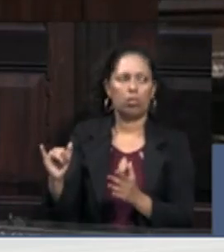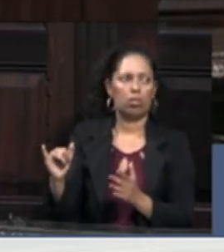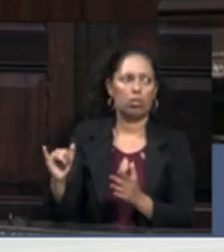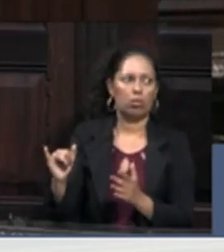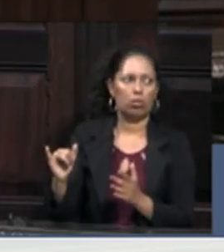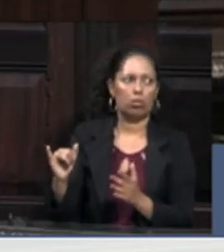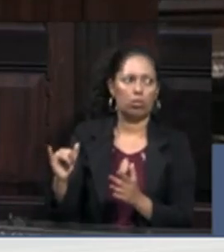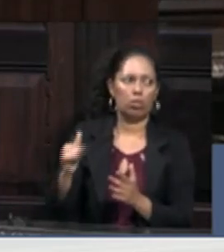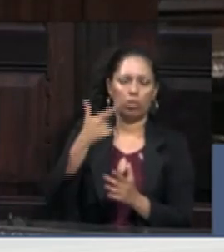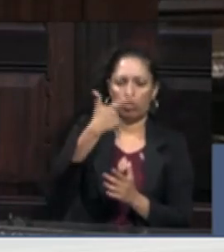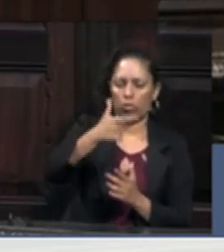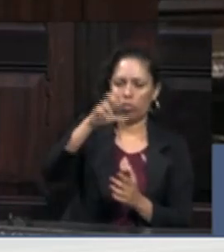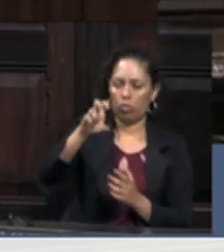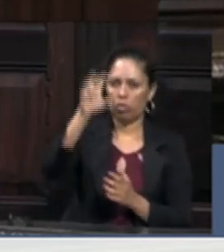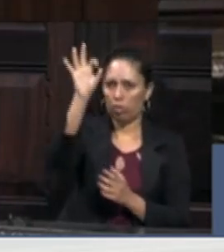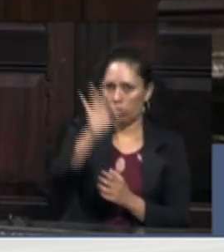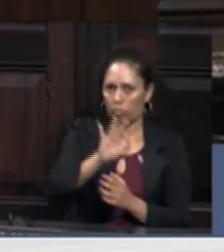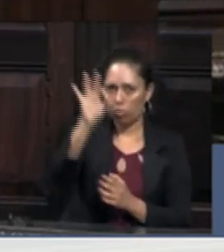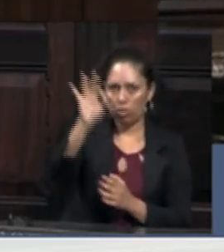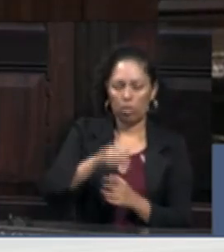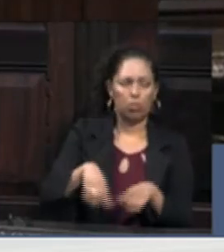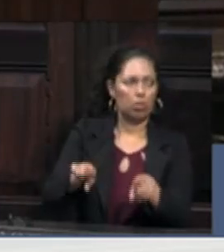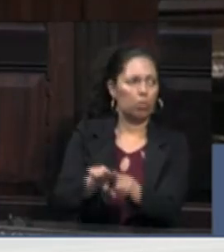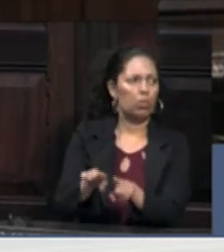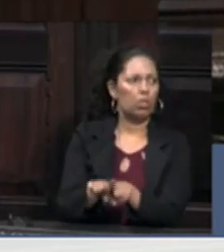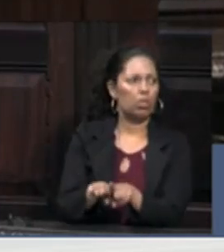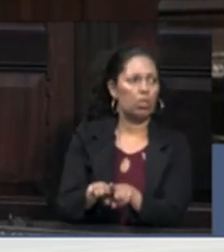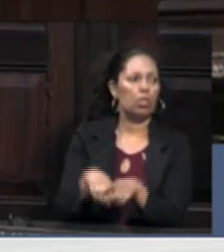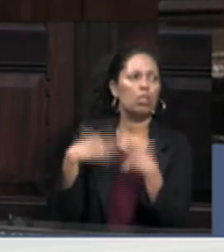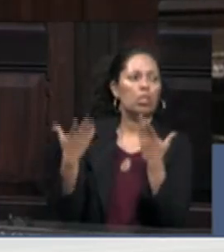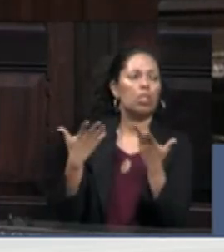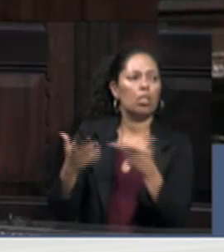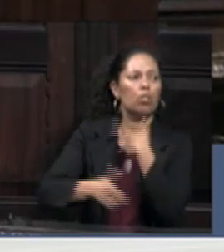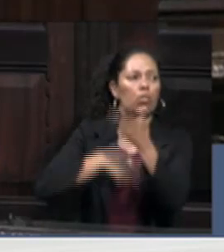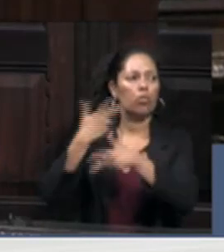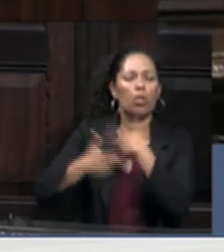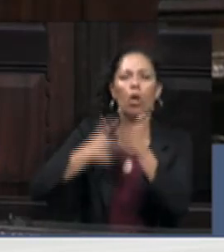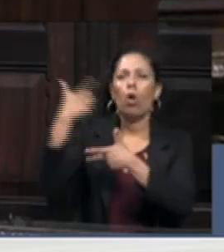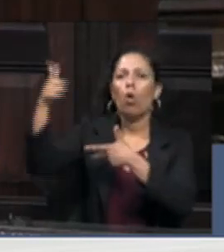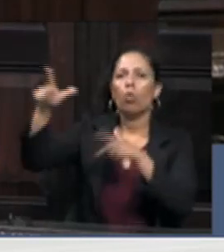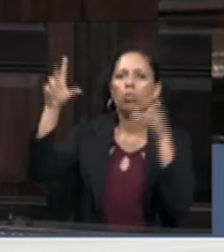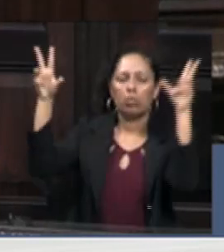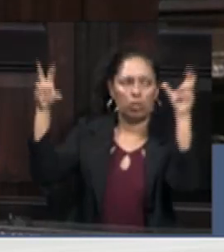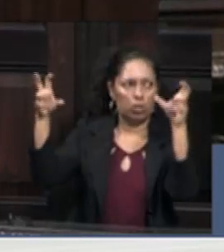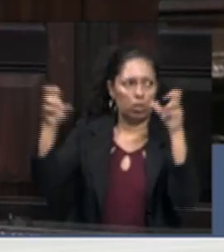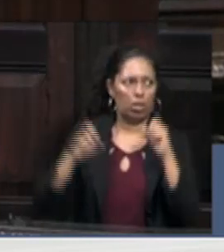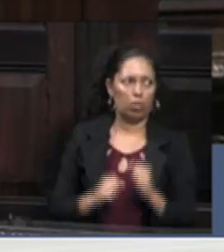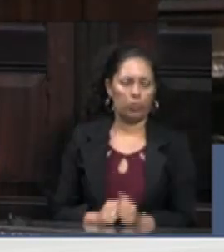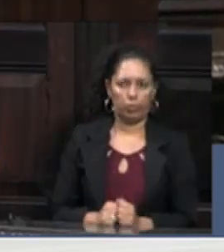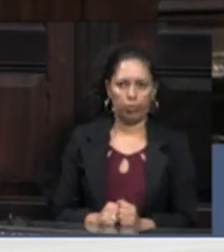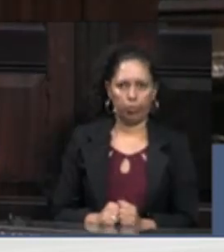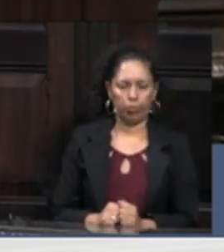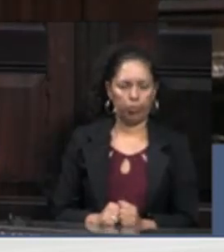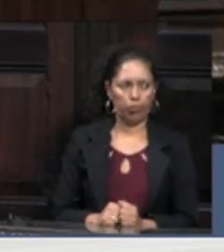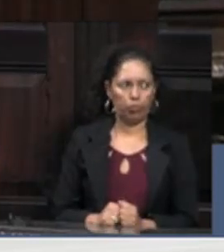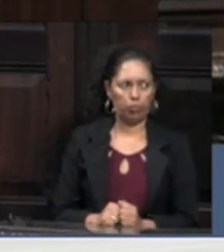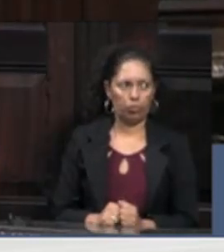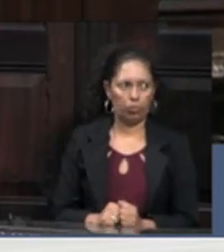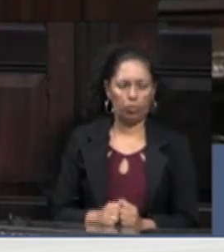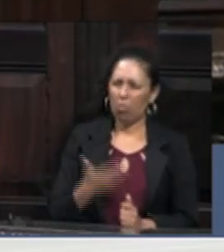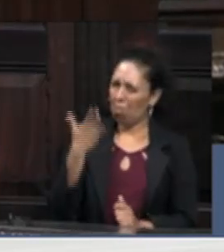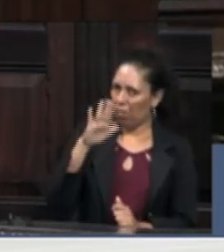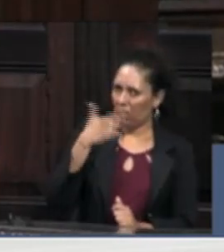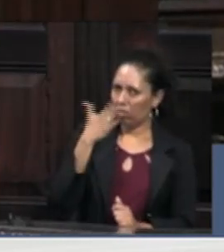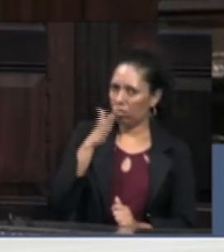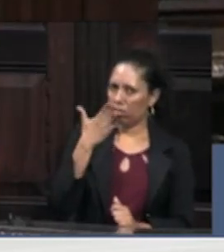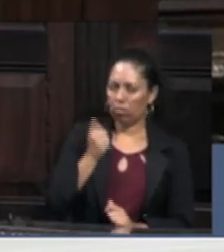dos 25% constitucionais. Além disso, eu quero destacar um outro aspecto para falar ainda de números. Gira em